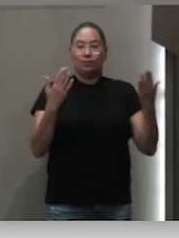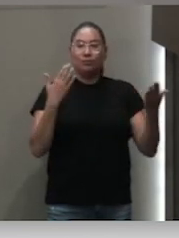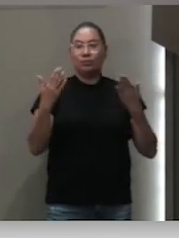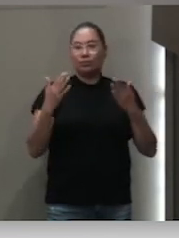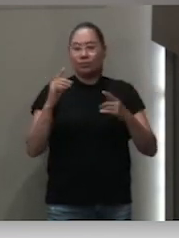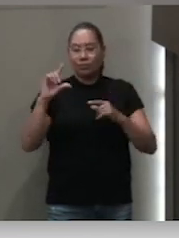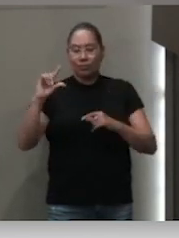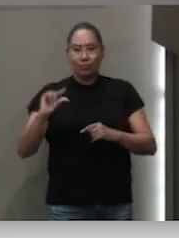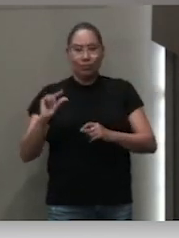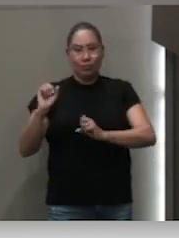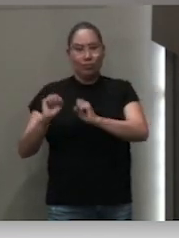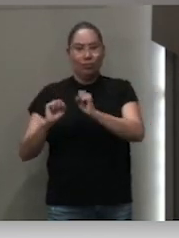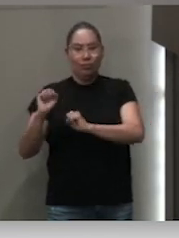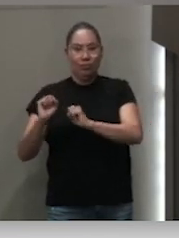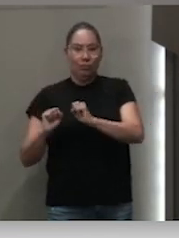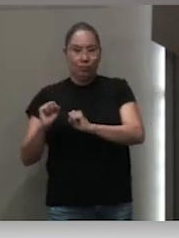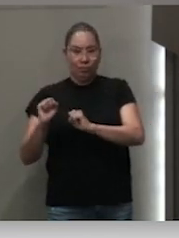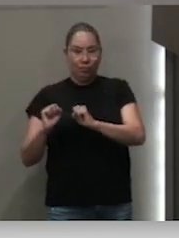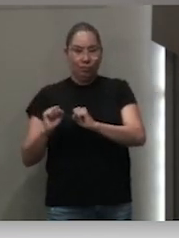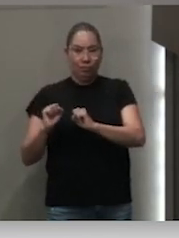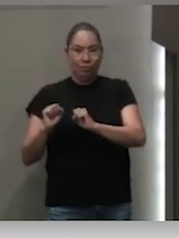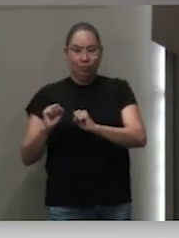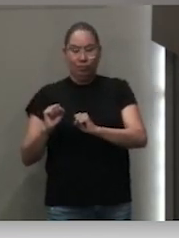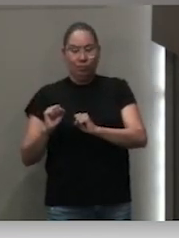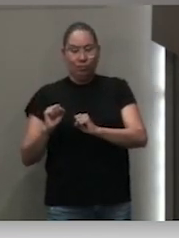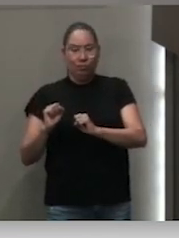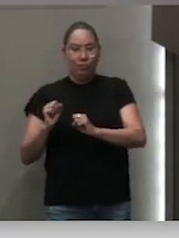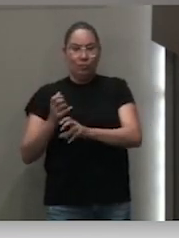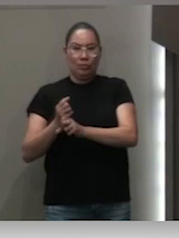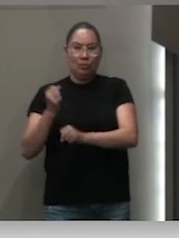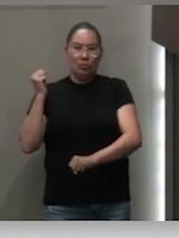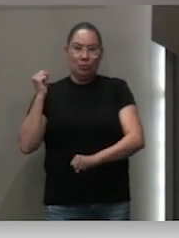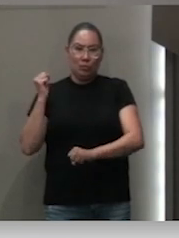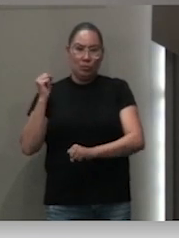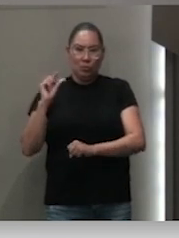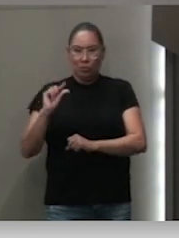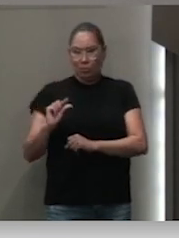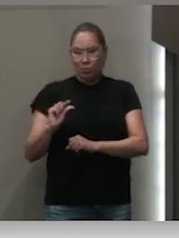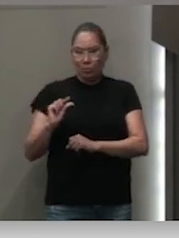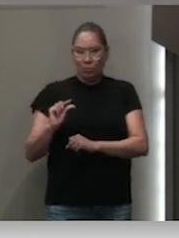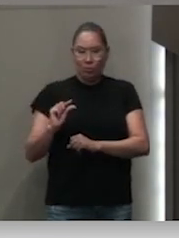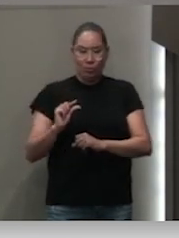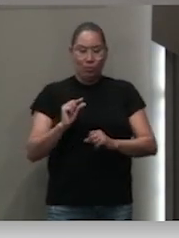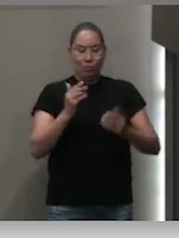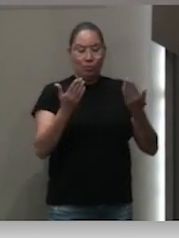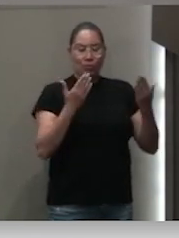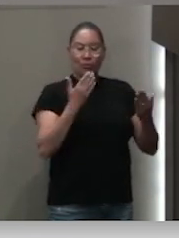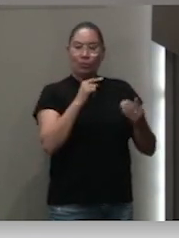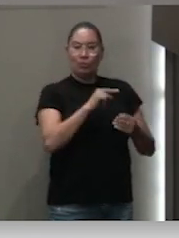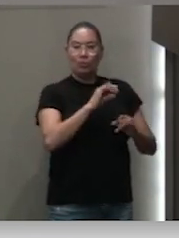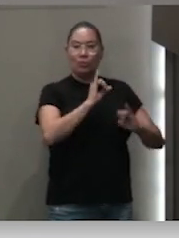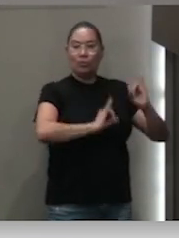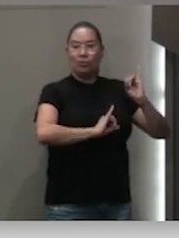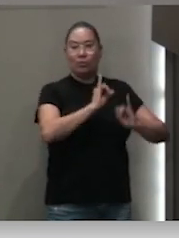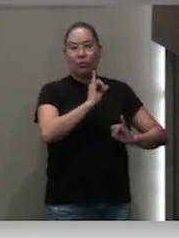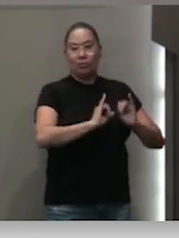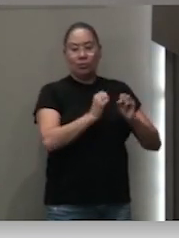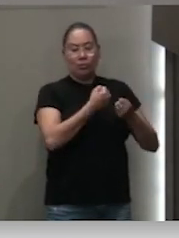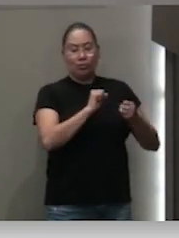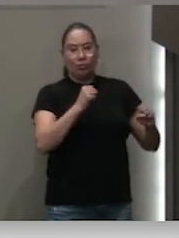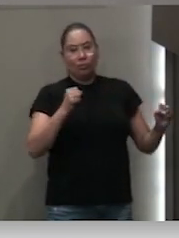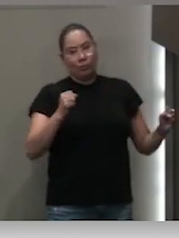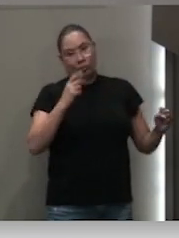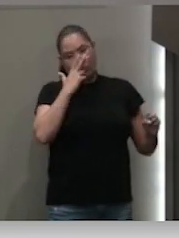agroindústria que fatura poucos reais ao mês com uma indústria gigante como nós